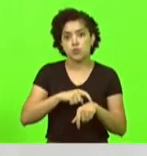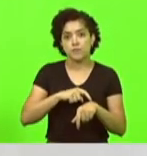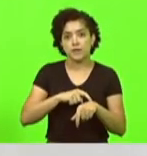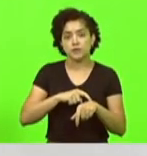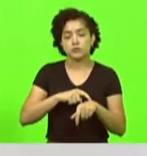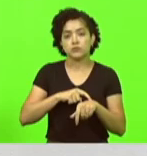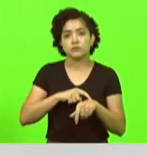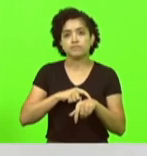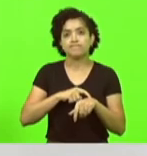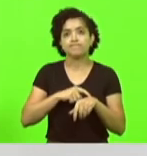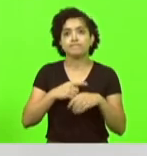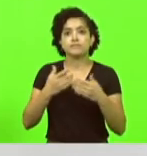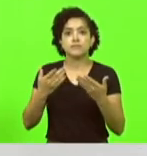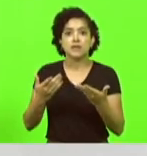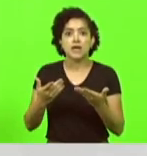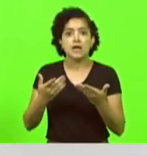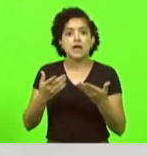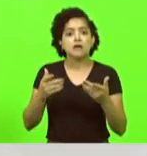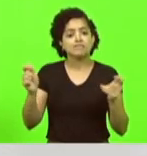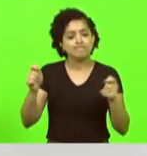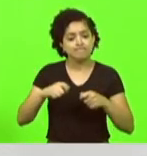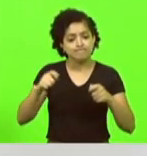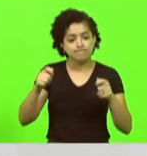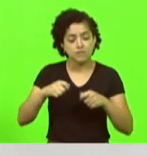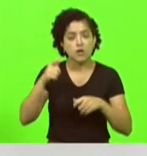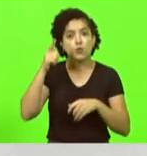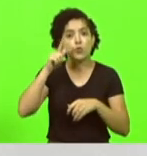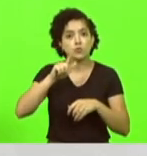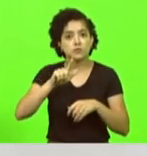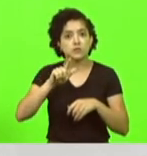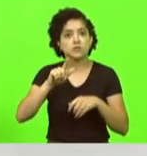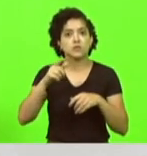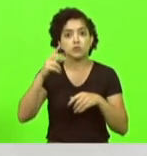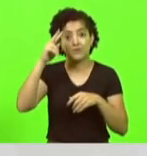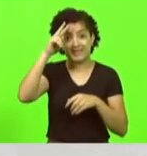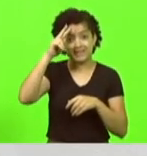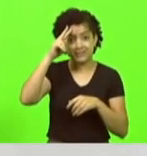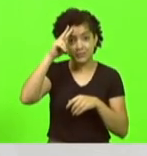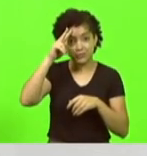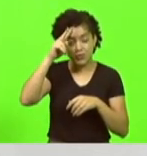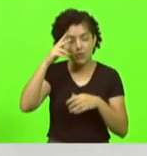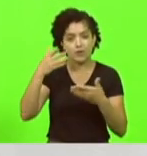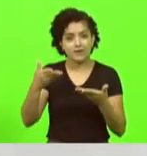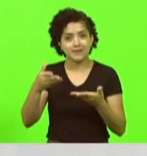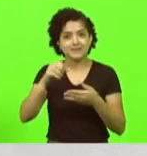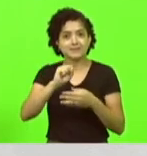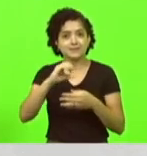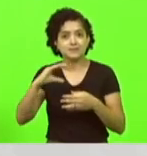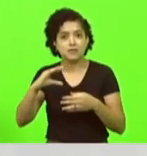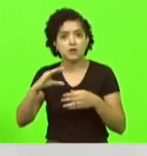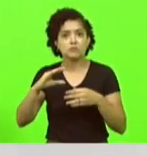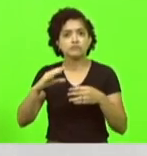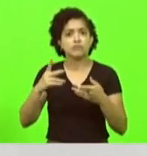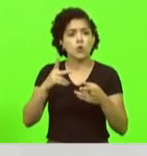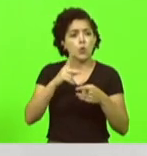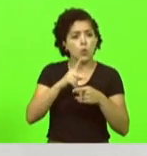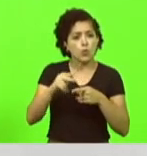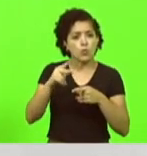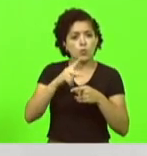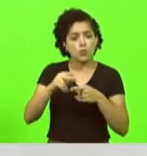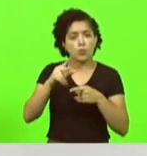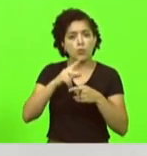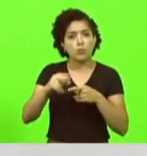momento em que nós conseguimos marcar na história de Santa Catarina um ano de muitas conquistas aqui nesse Parlamento